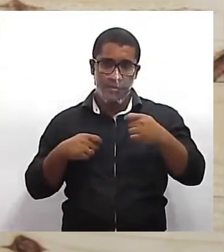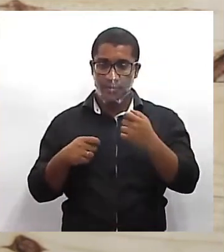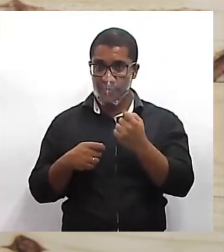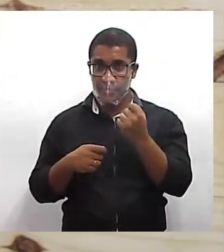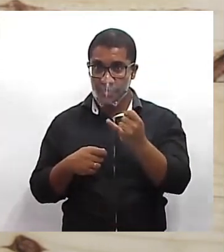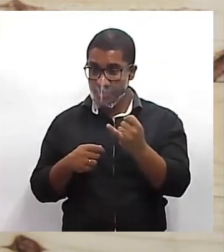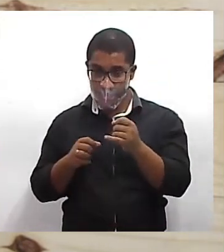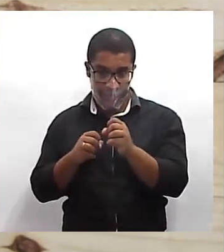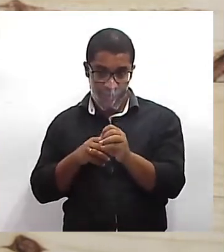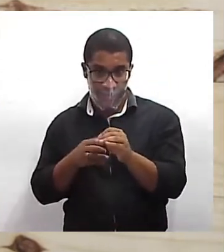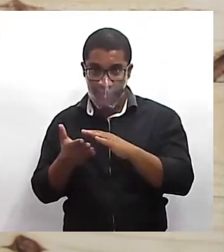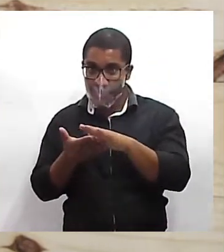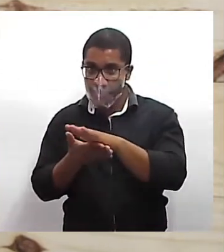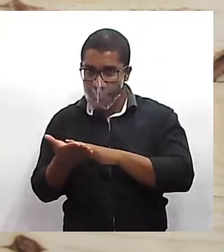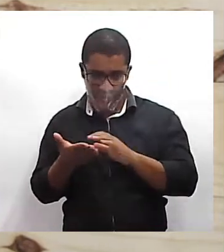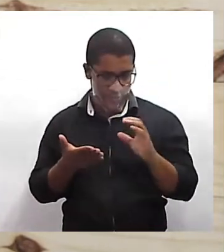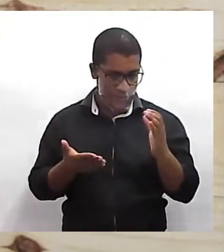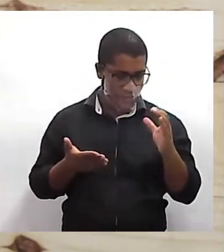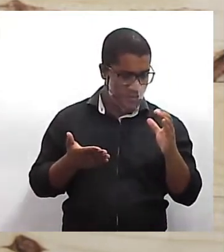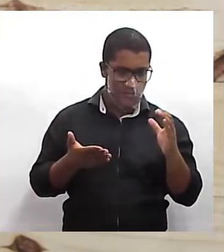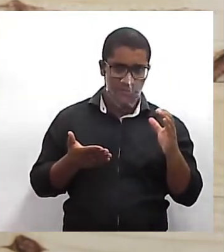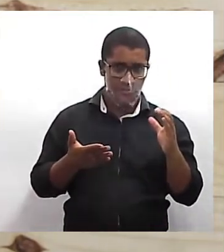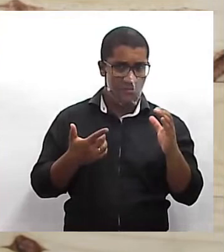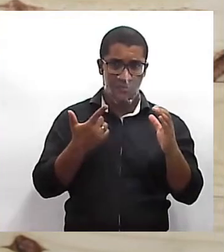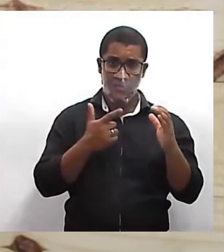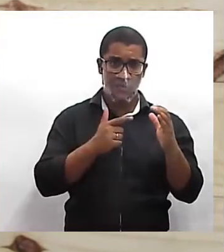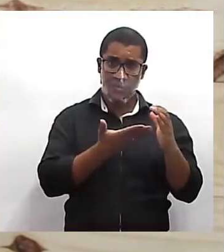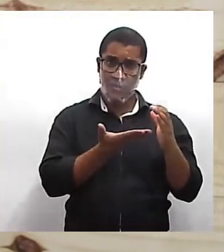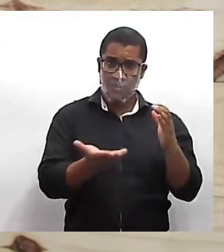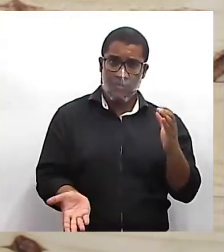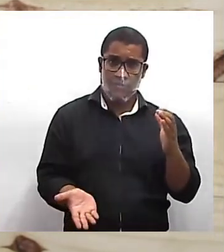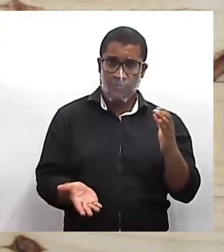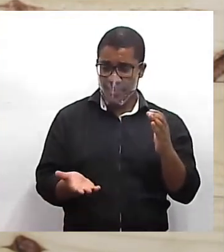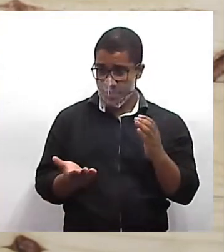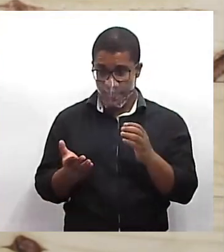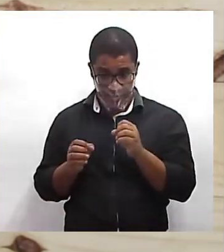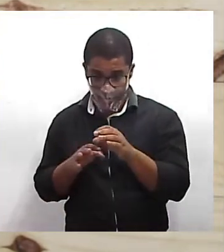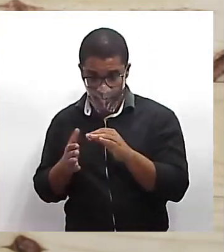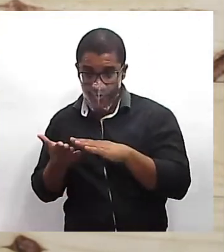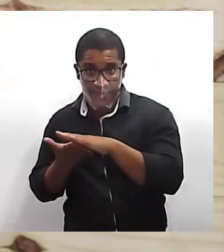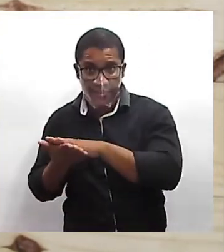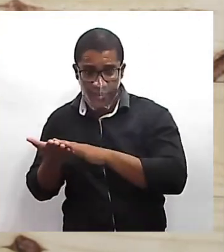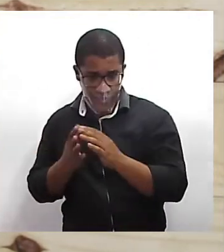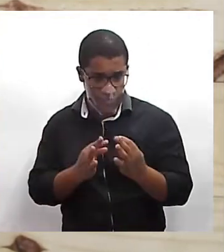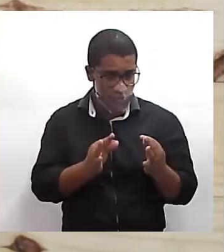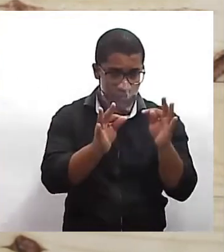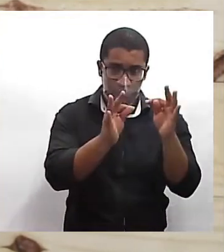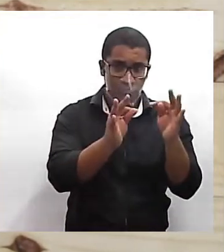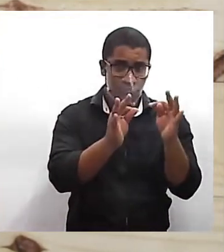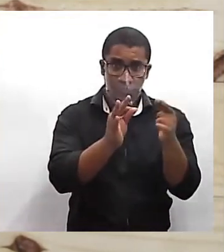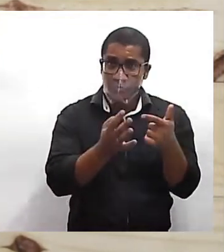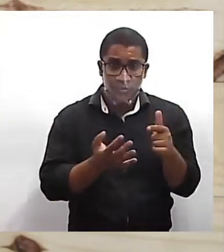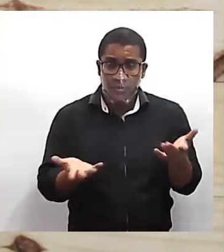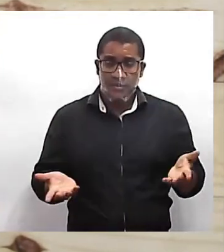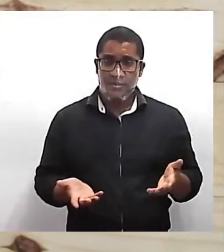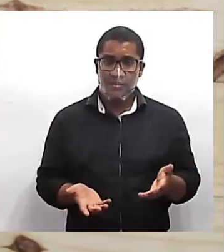ciência. Sem educação não se cria tecnologia. Nenhum país que se desenvolveu no mundo